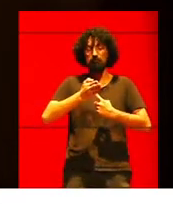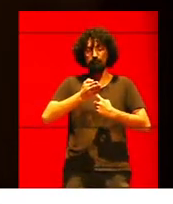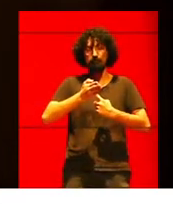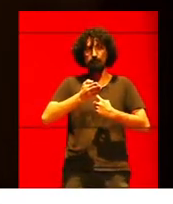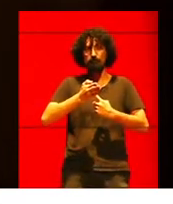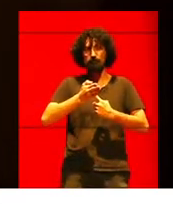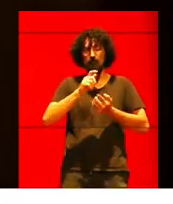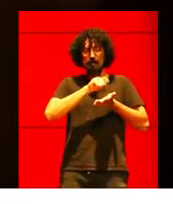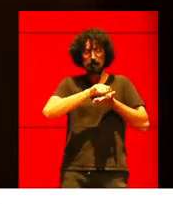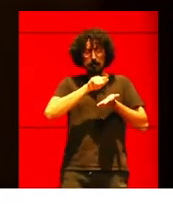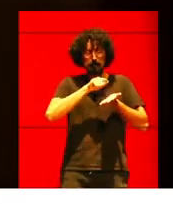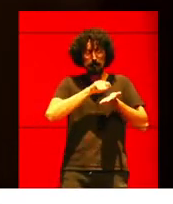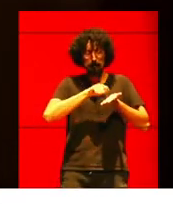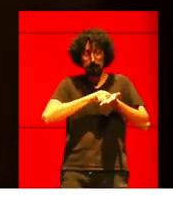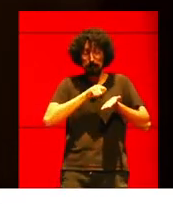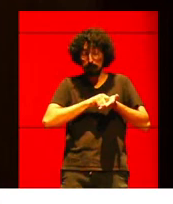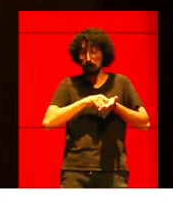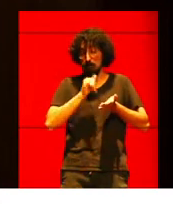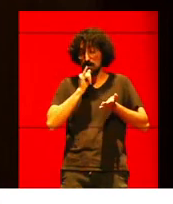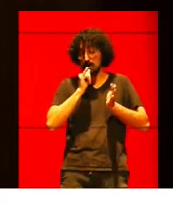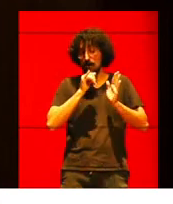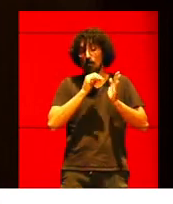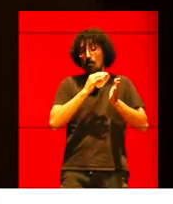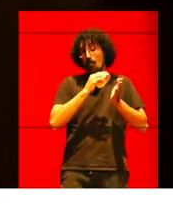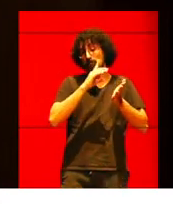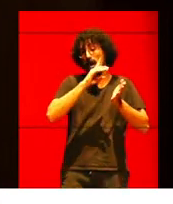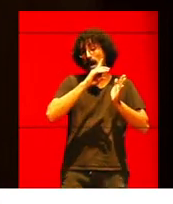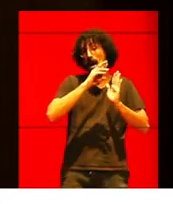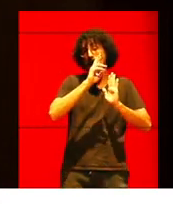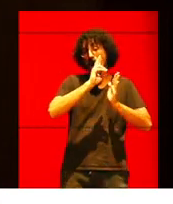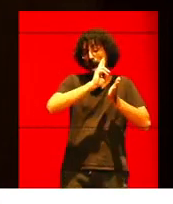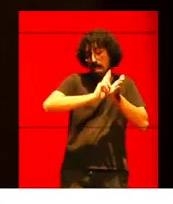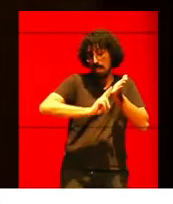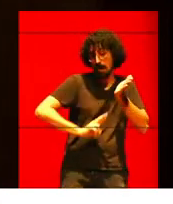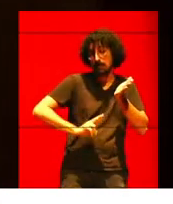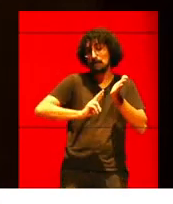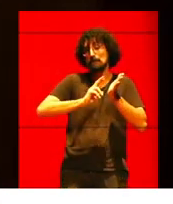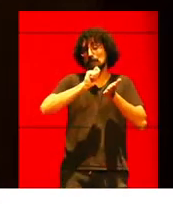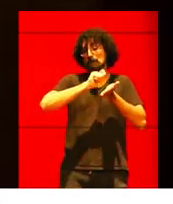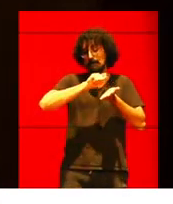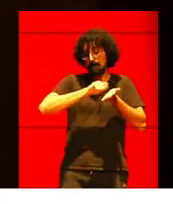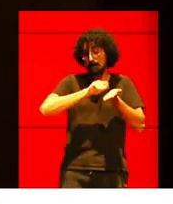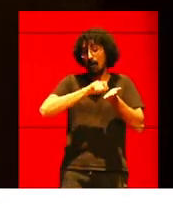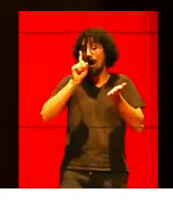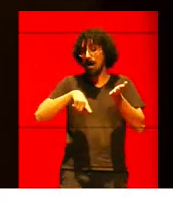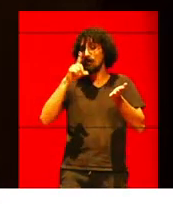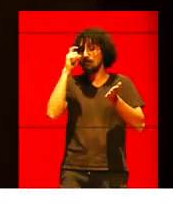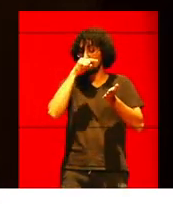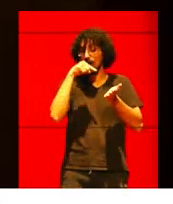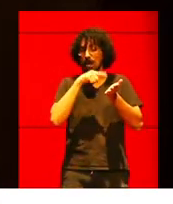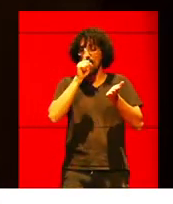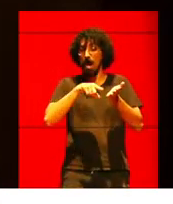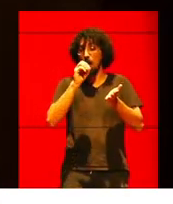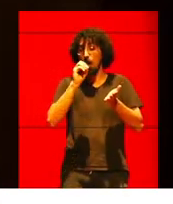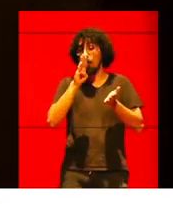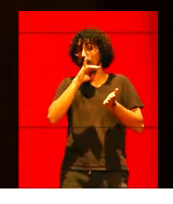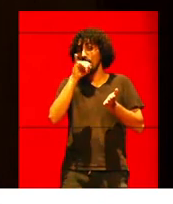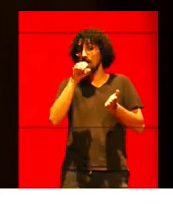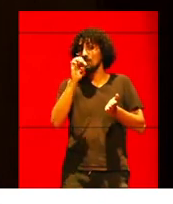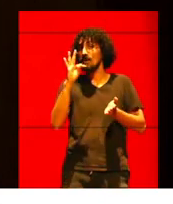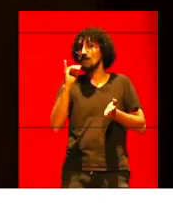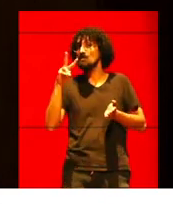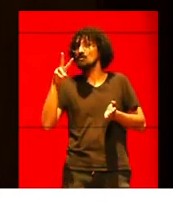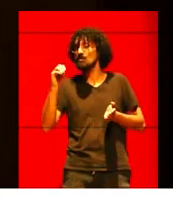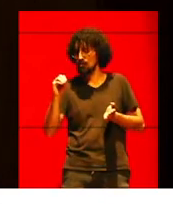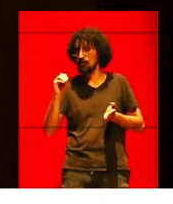escrever, introdução, desenvolvimento, conclusão, argumento, papapá. Cara, ali, texto objetivo. Dá